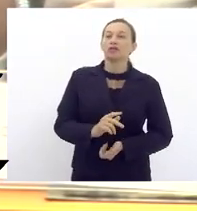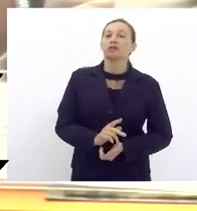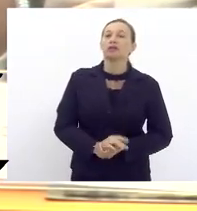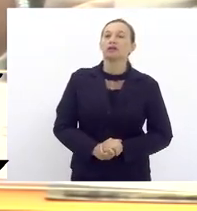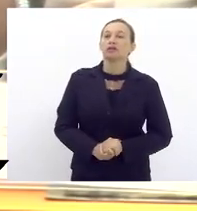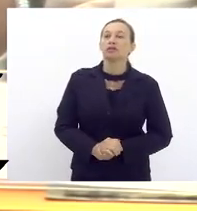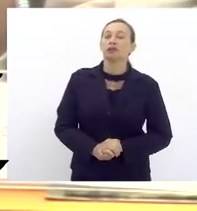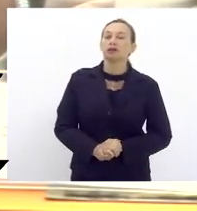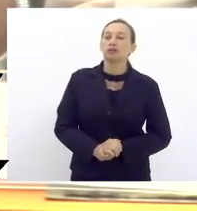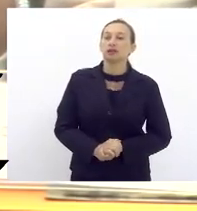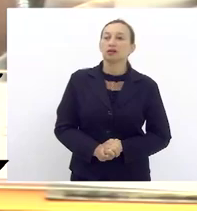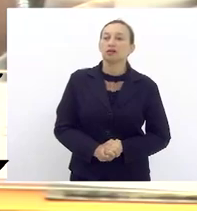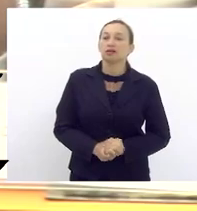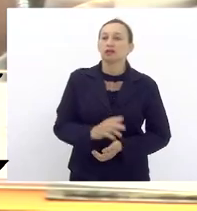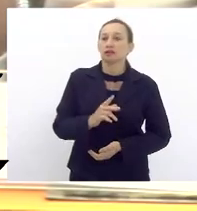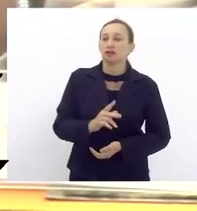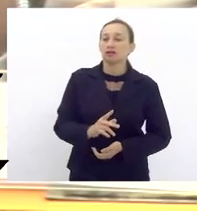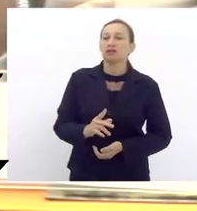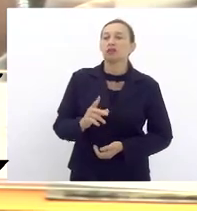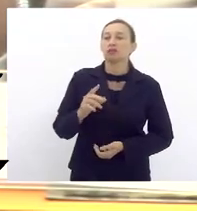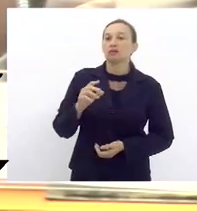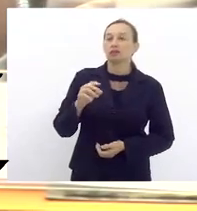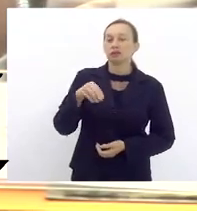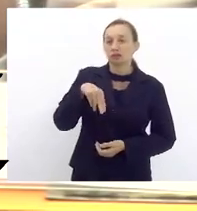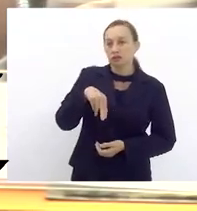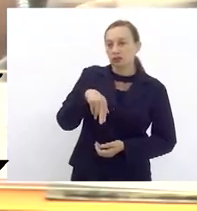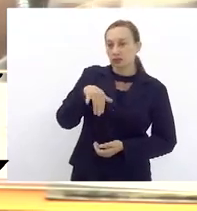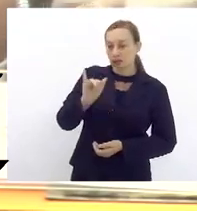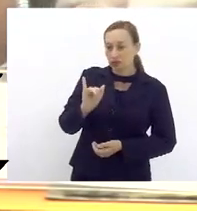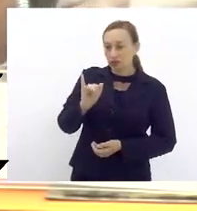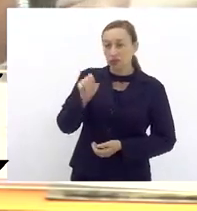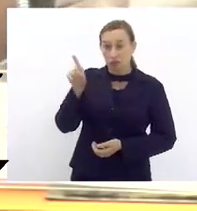aladê lá de Nova Iguaçu